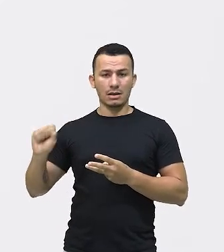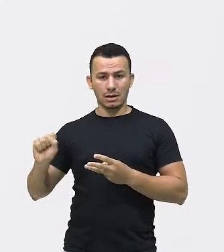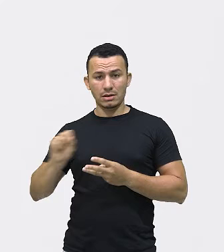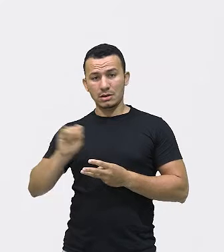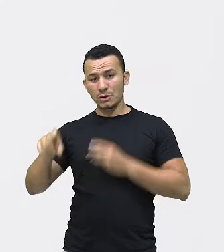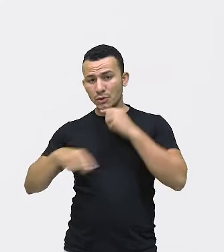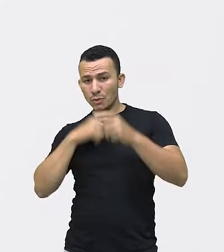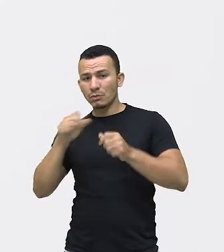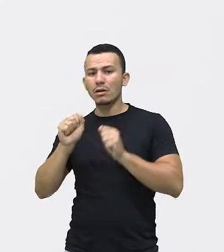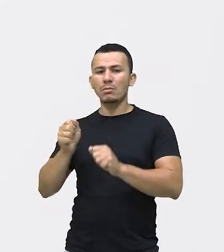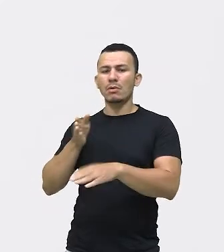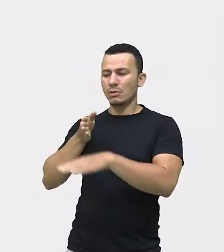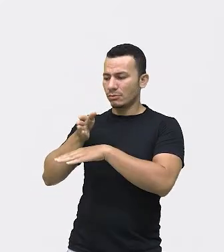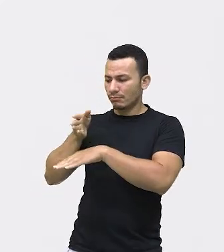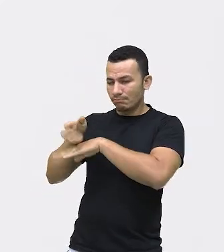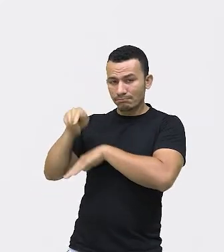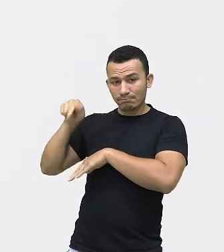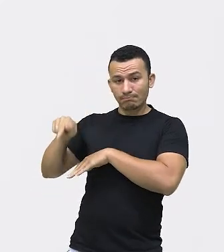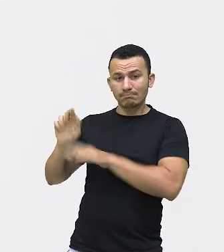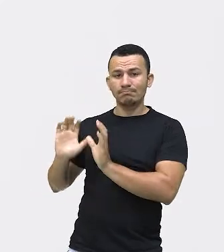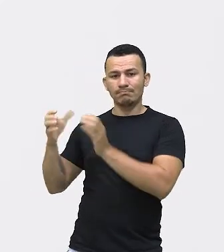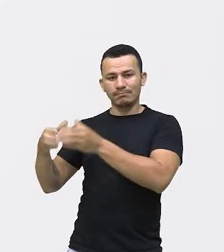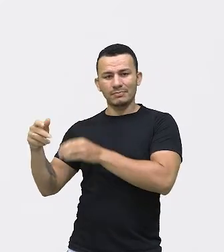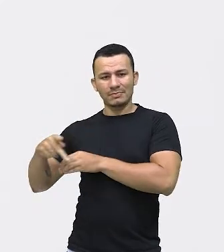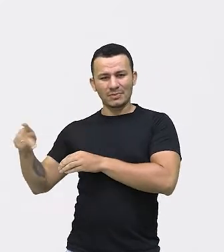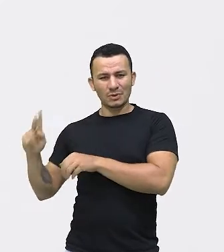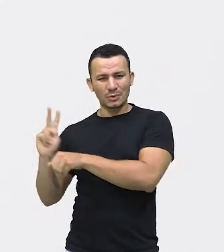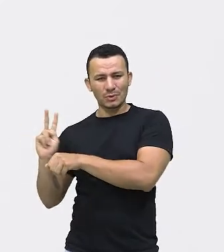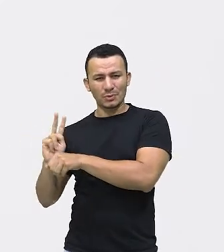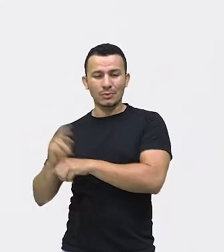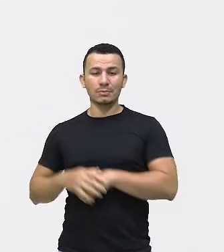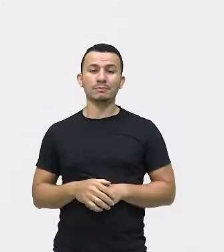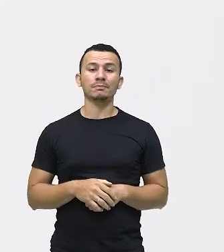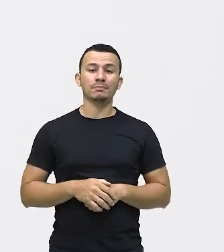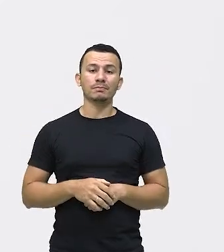hesitem. Chamem aí os professores, tá certo? Vou deixar um